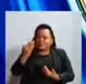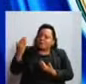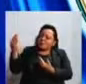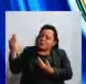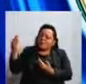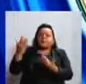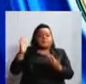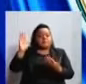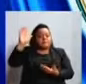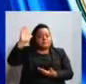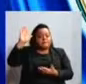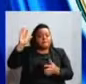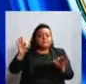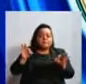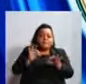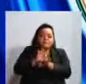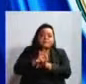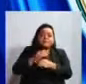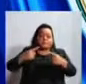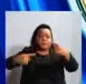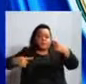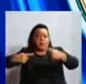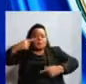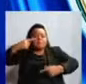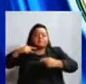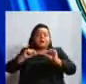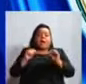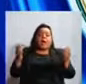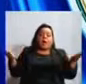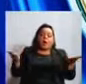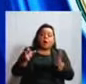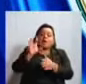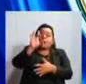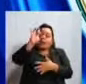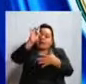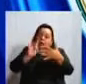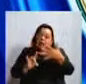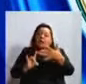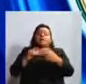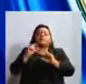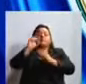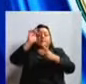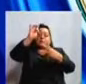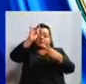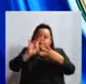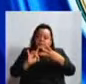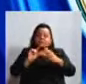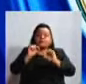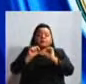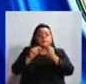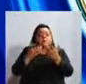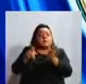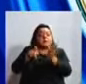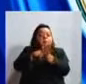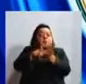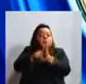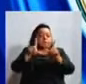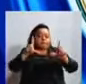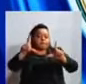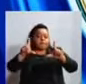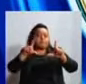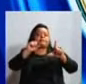confronto direto, agora cada candidato vai responder a uma pergunta elaborada pela emissora. E seguindo a mesma ordem das